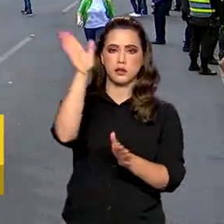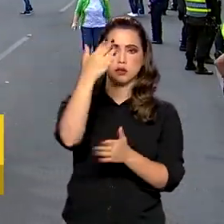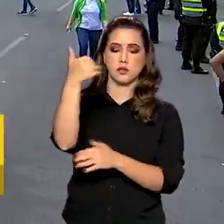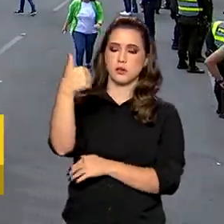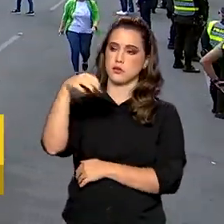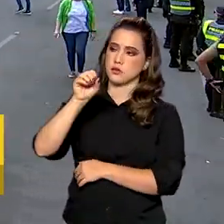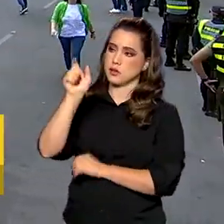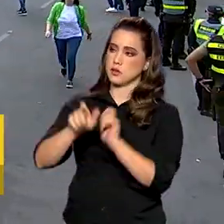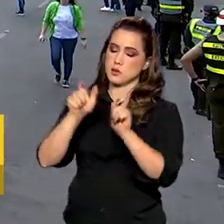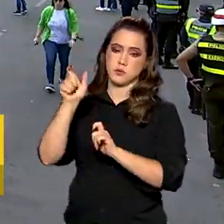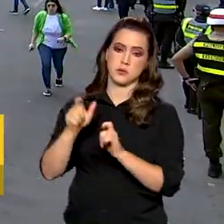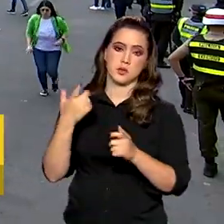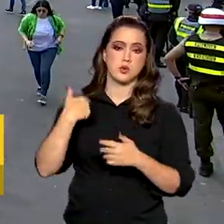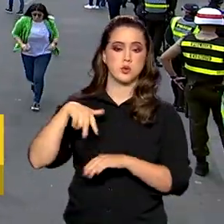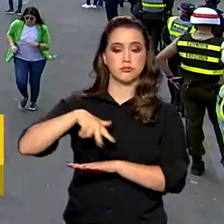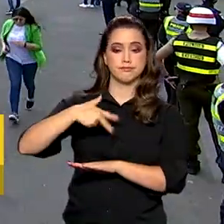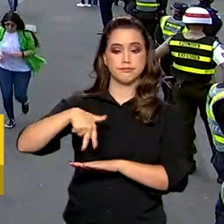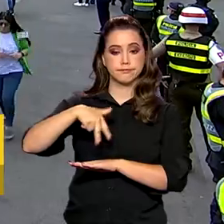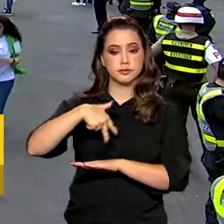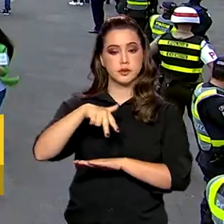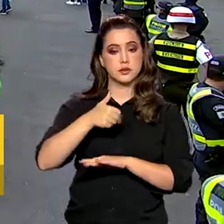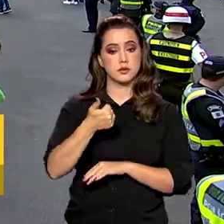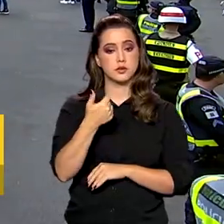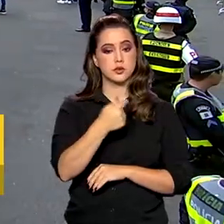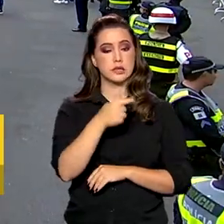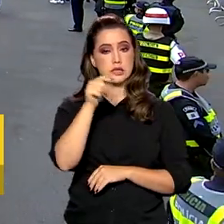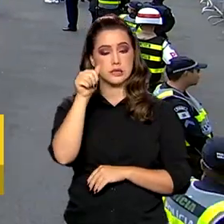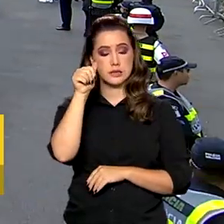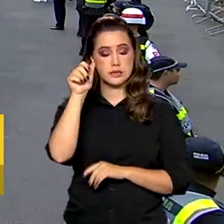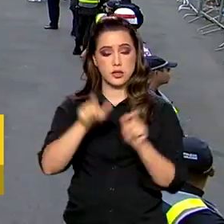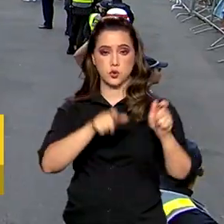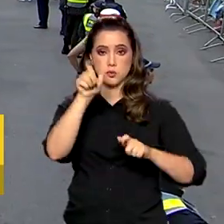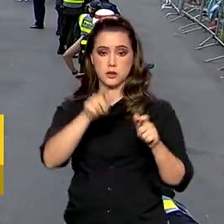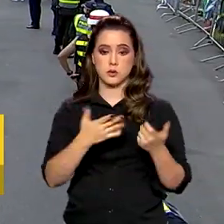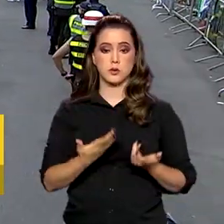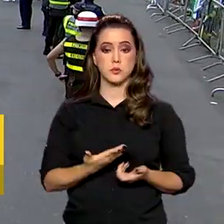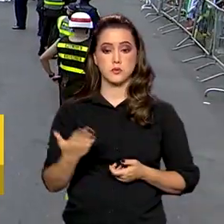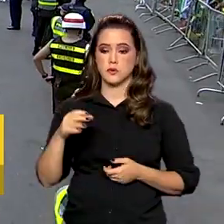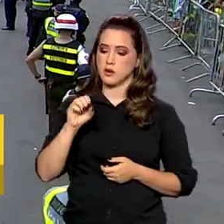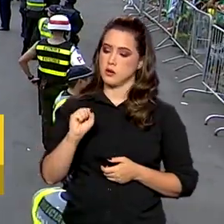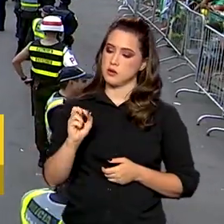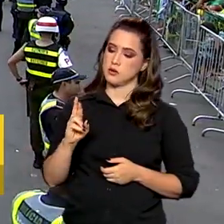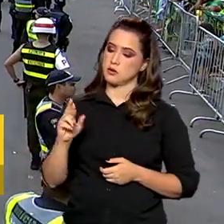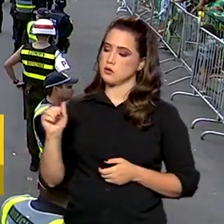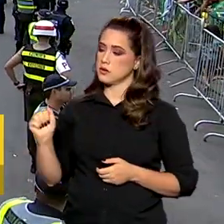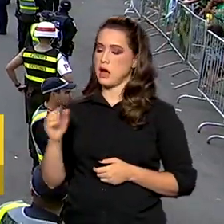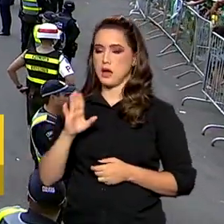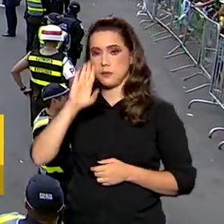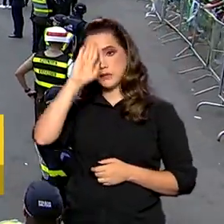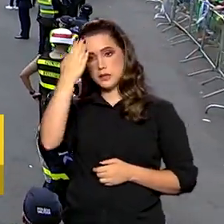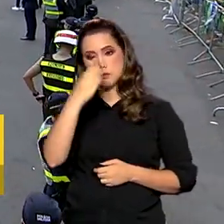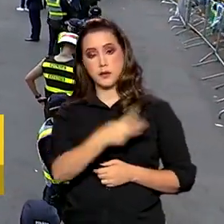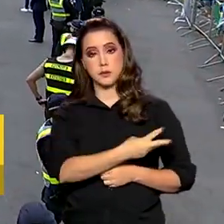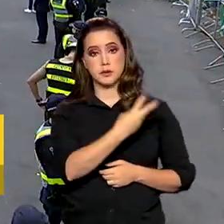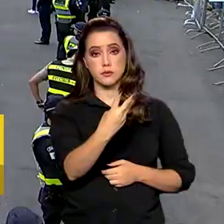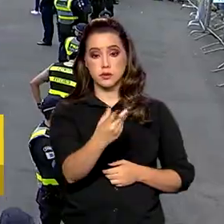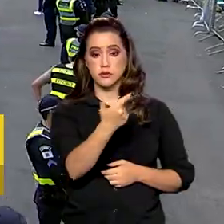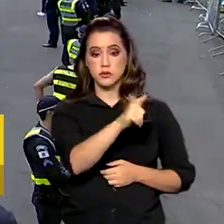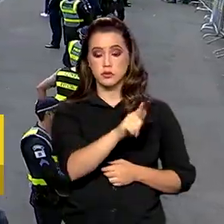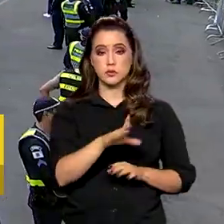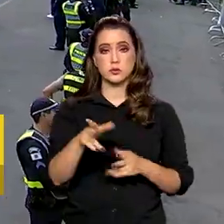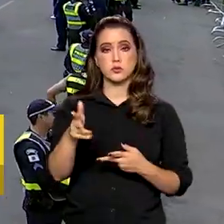componentes, corpo coreográfico com 17 integrantes, a integrante Sara Silva como mor e 3 balizas, que em